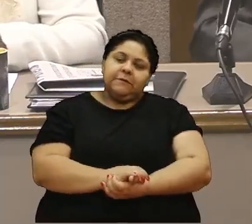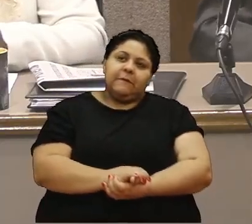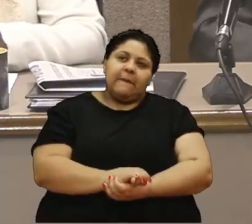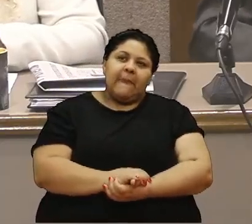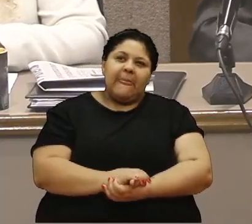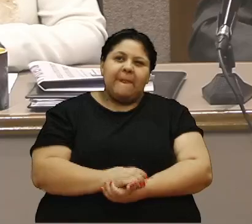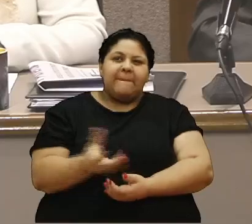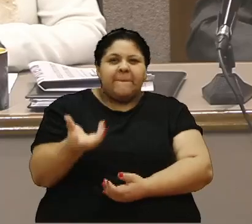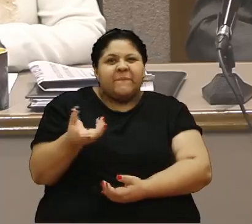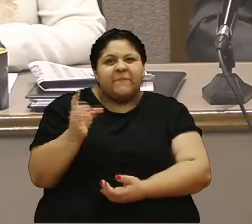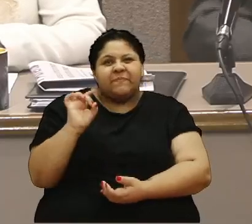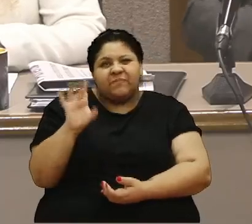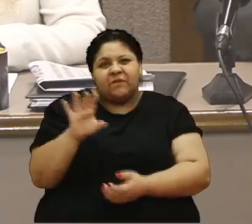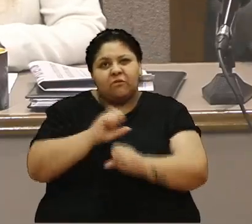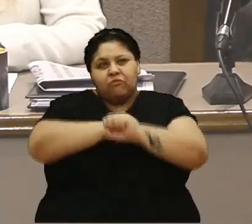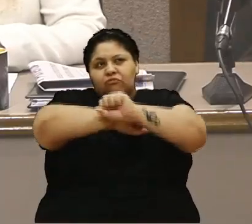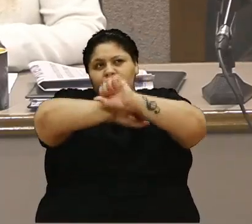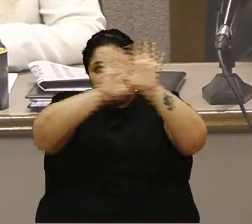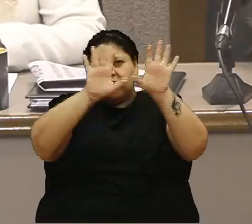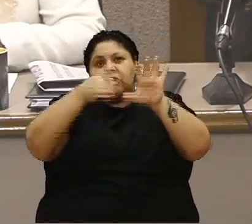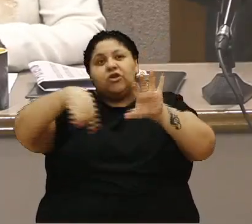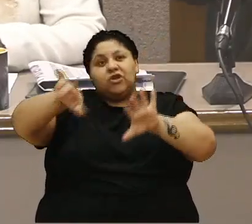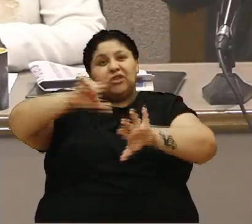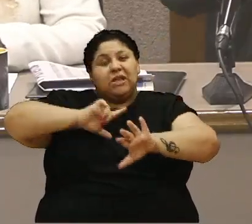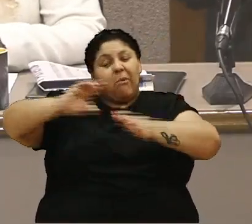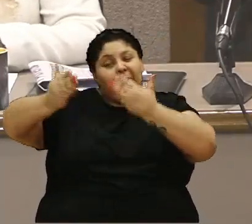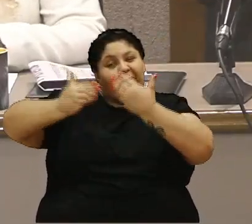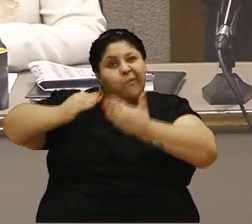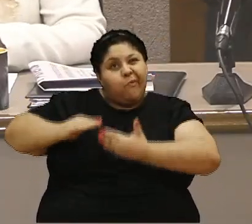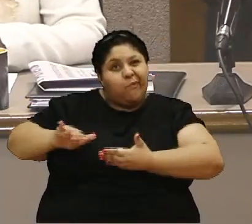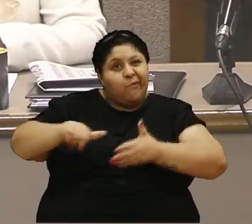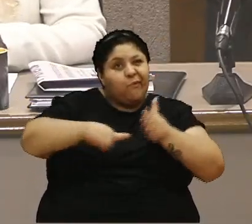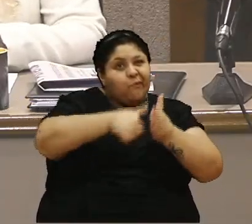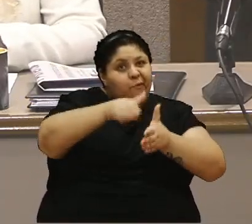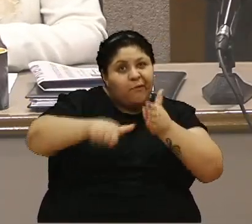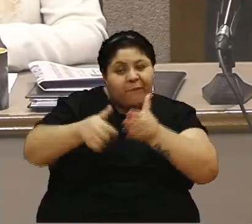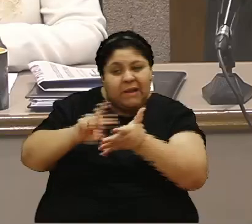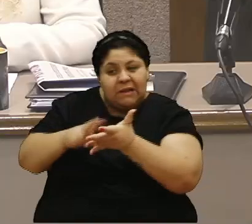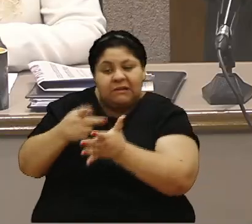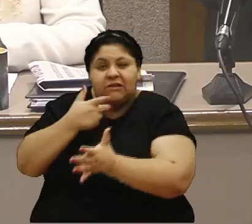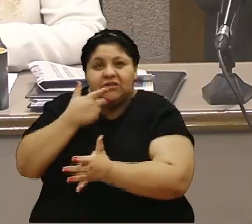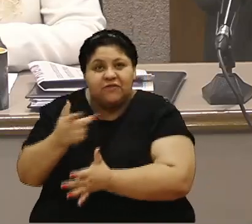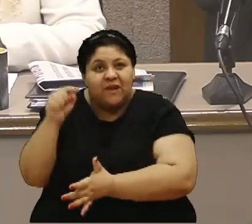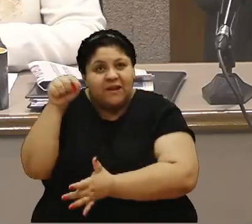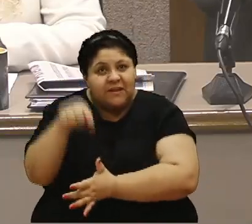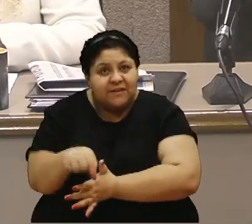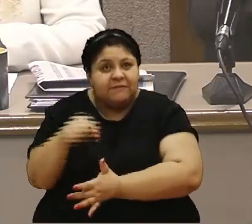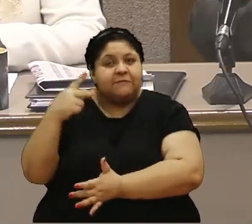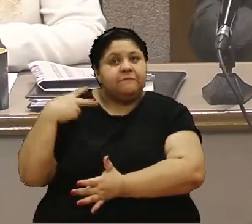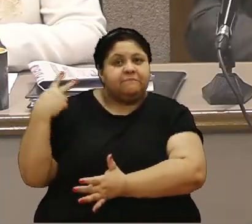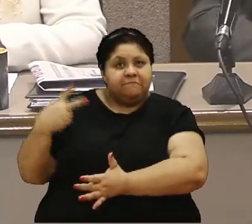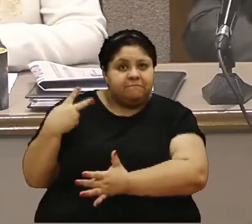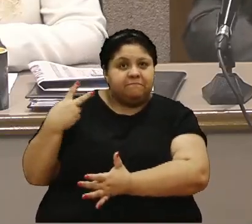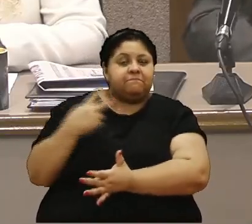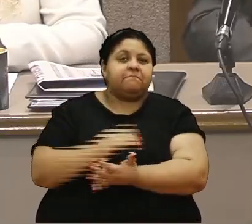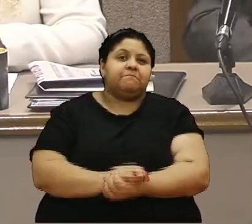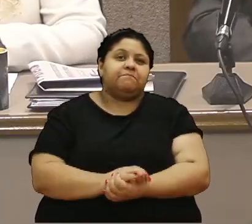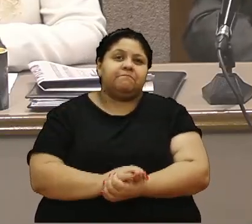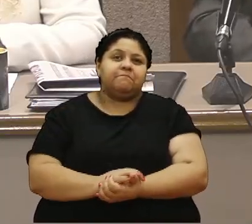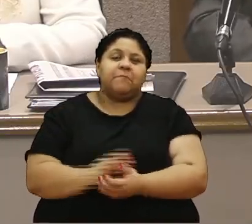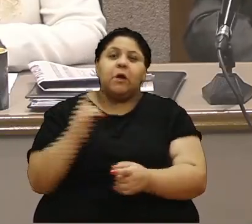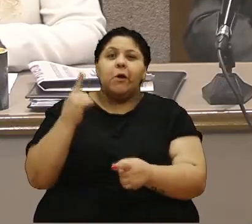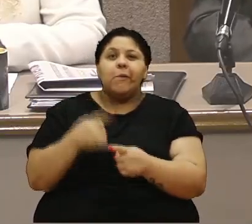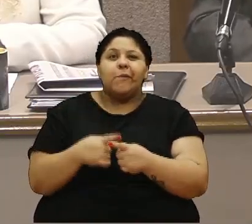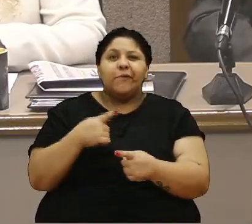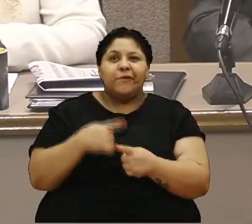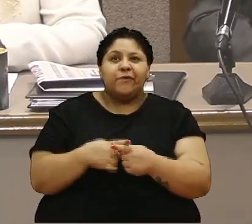queria só deixar bem claro, nós temos que analisar melhor as interpretações de fala aqui dos nobres colegas,